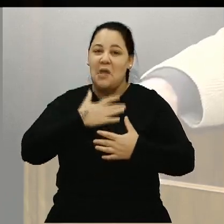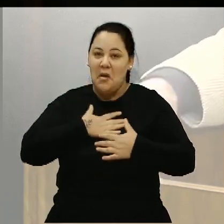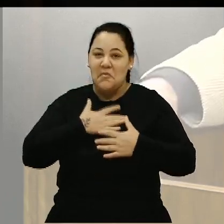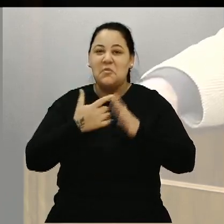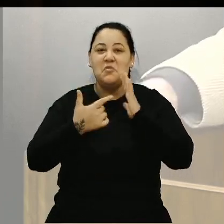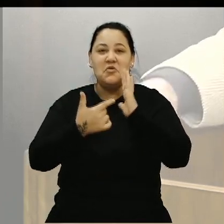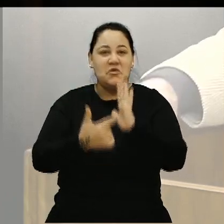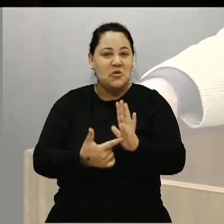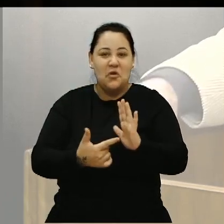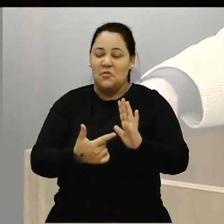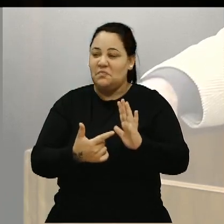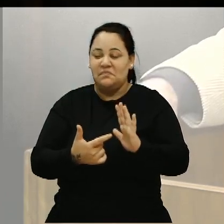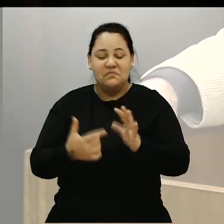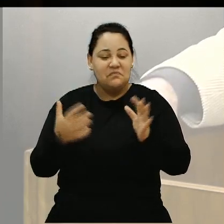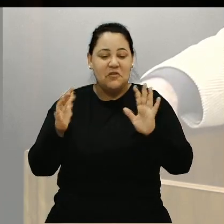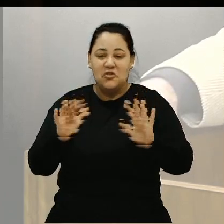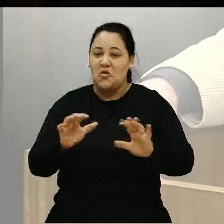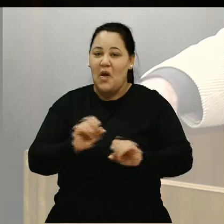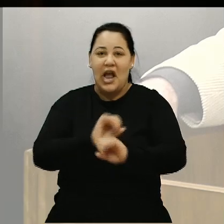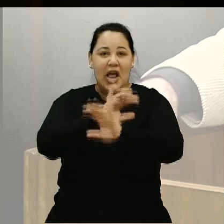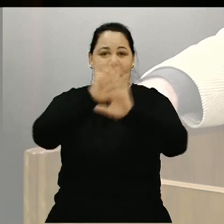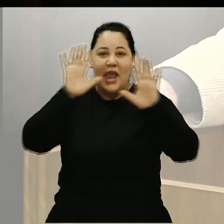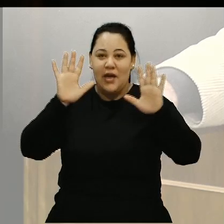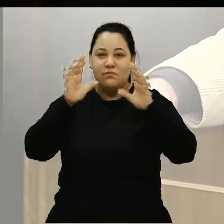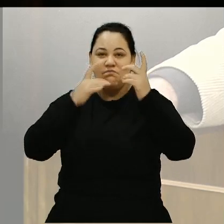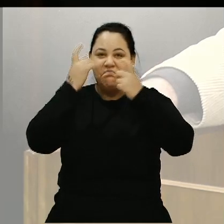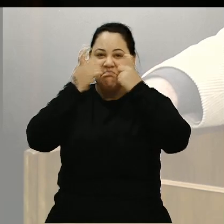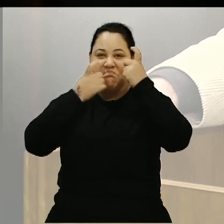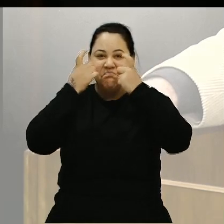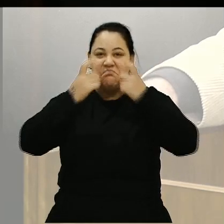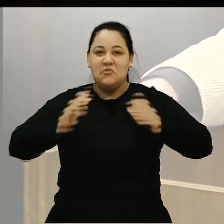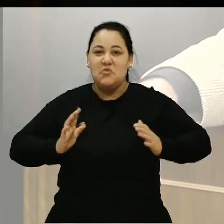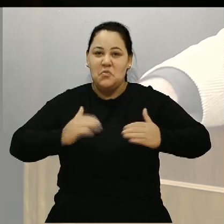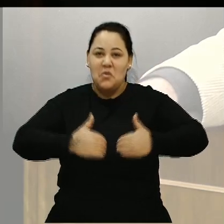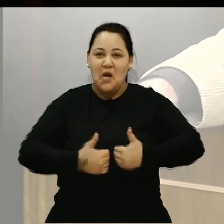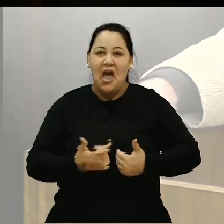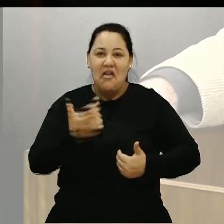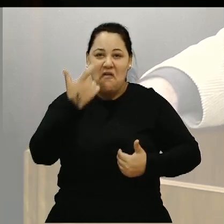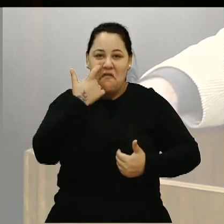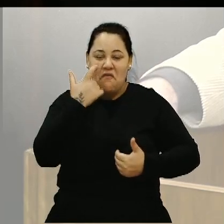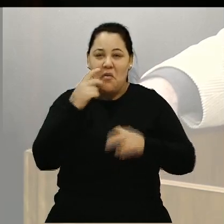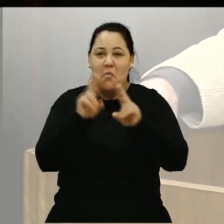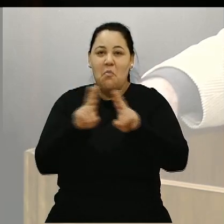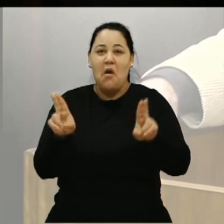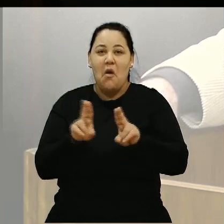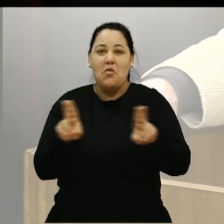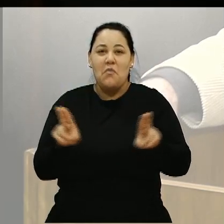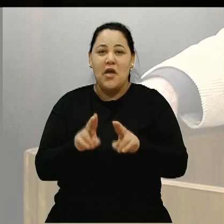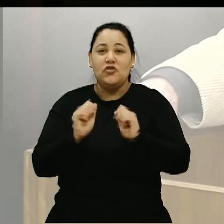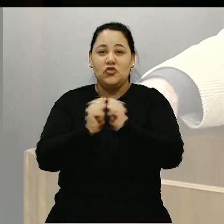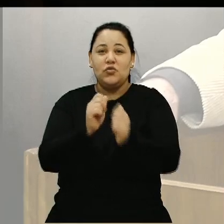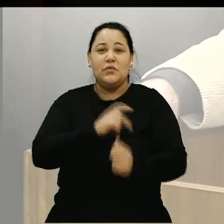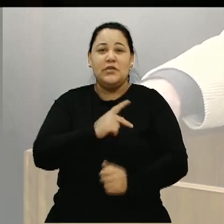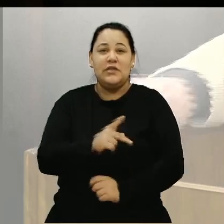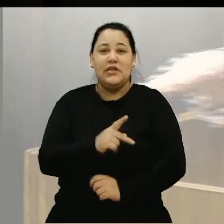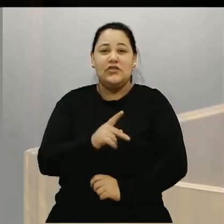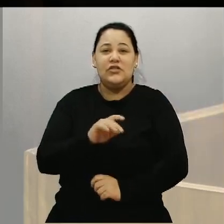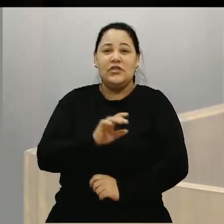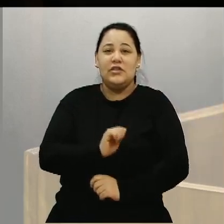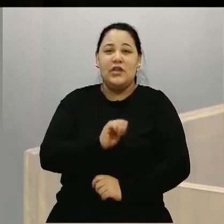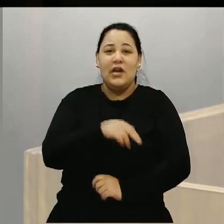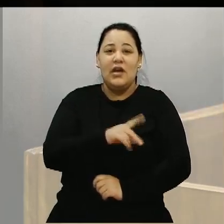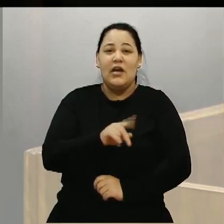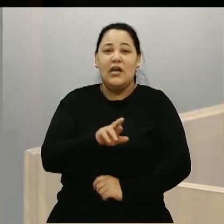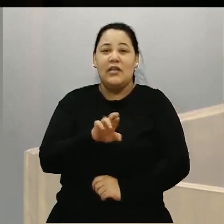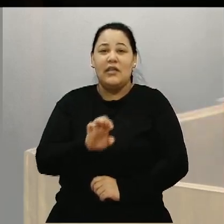preocupação com o autismo. A gente viu a Unimed, através do seu presidente André Leite, seu